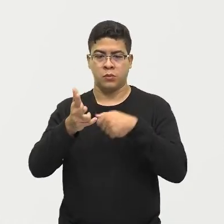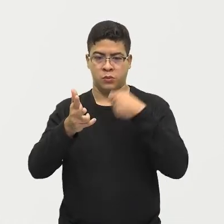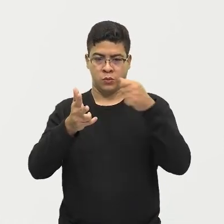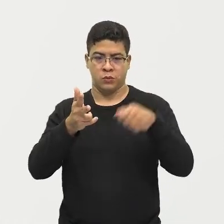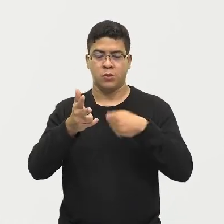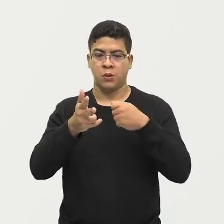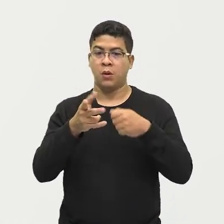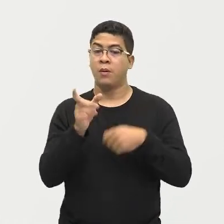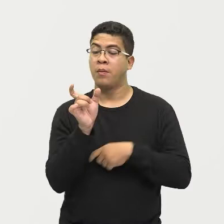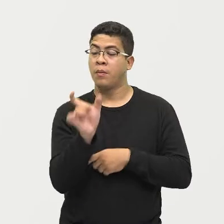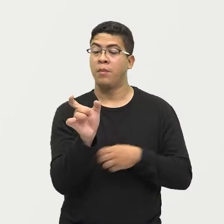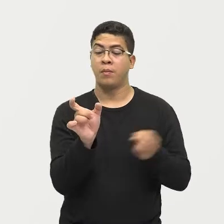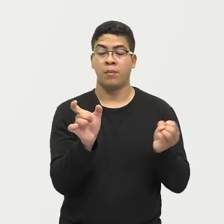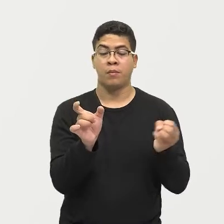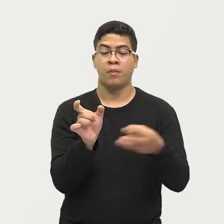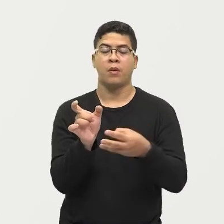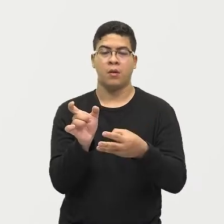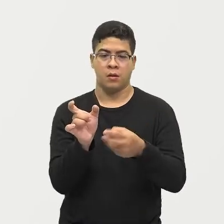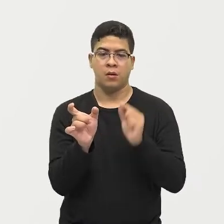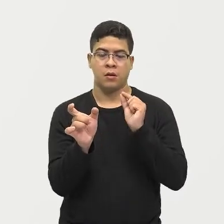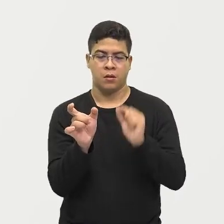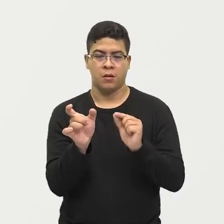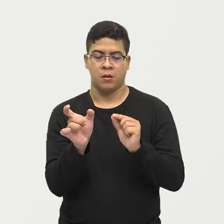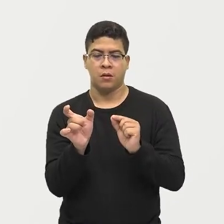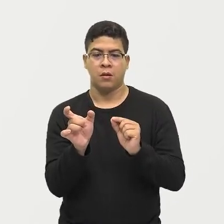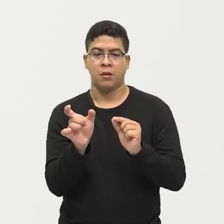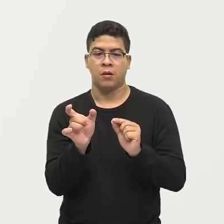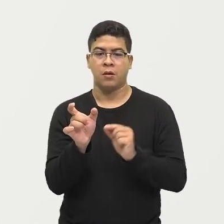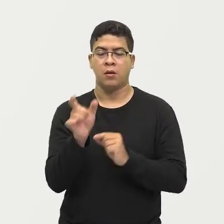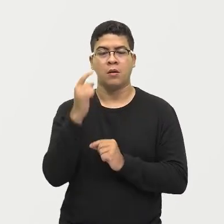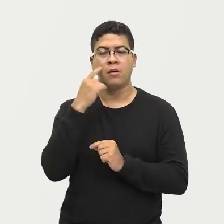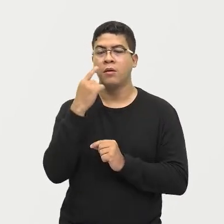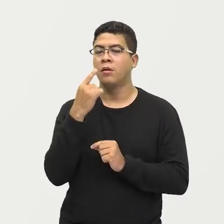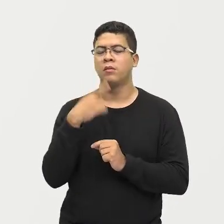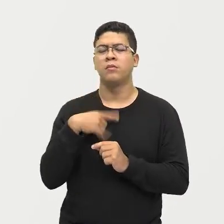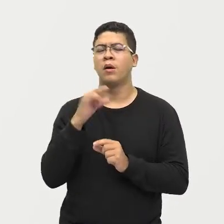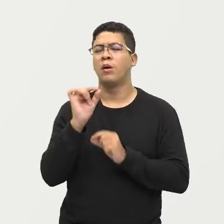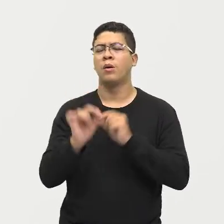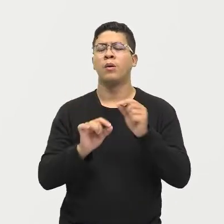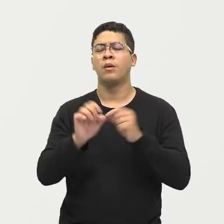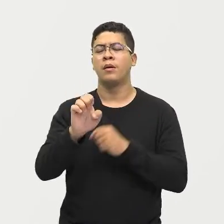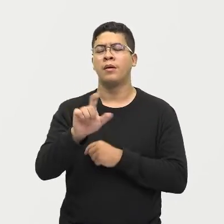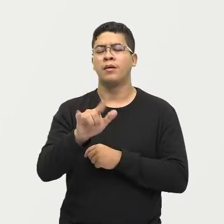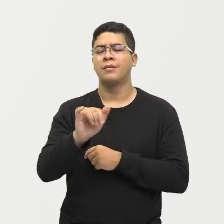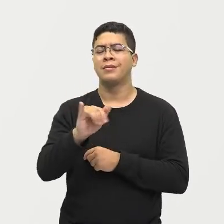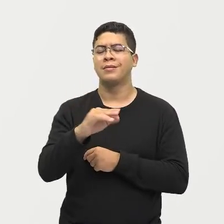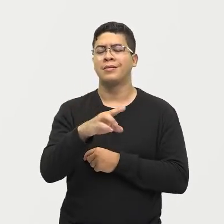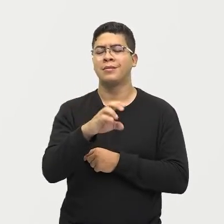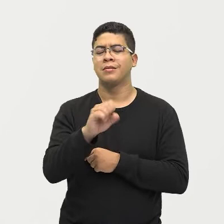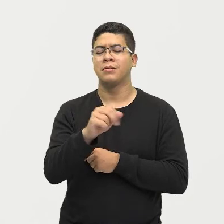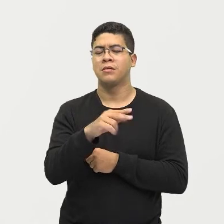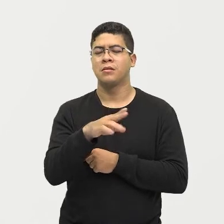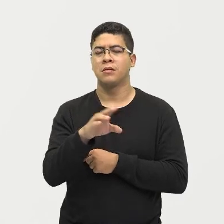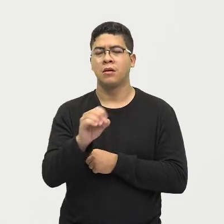seja, criação de novas palavras, na elisão, ou seja,